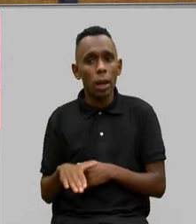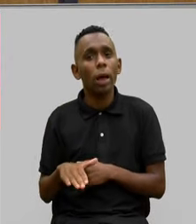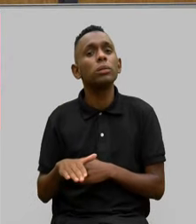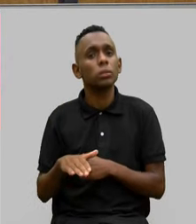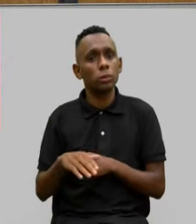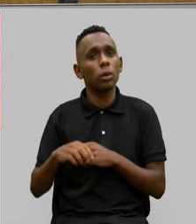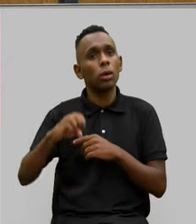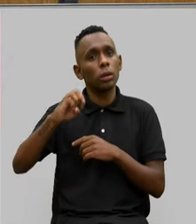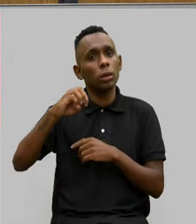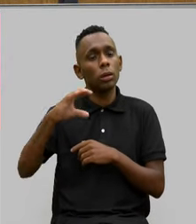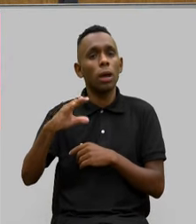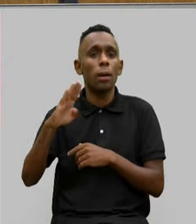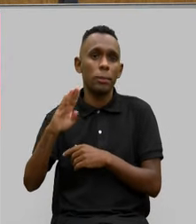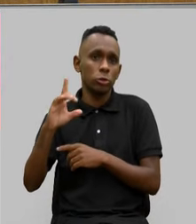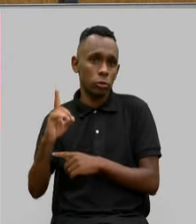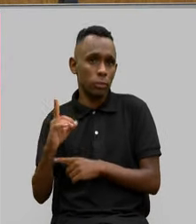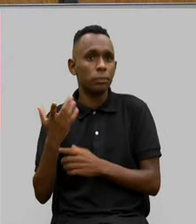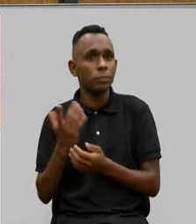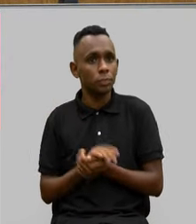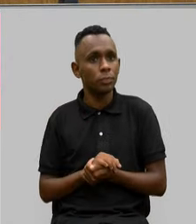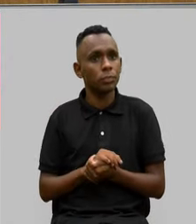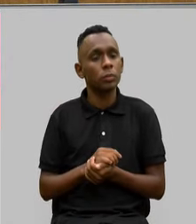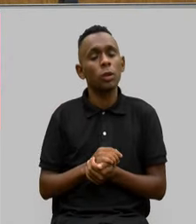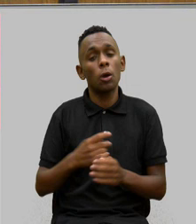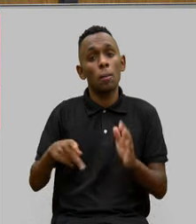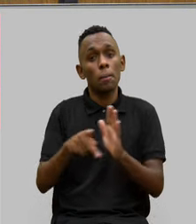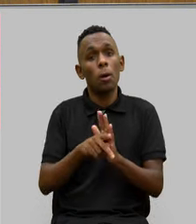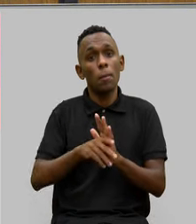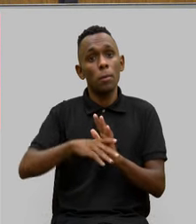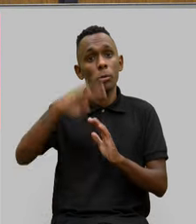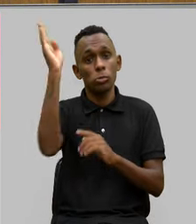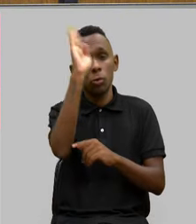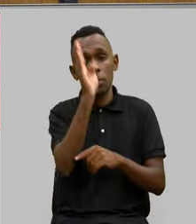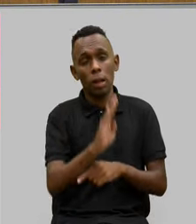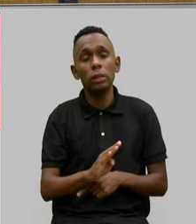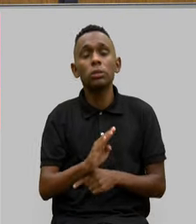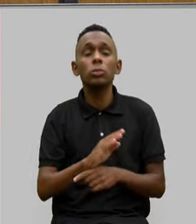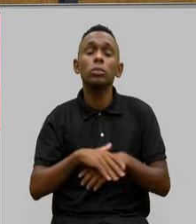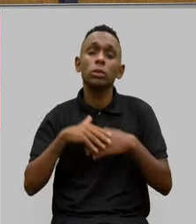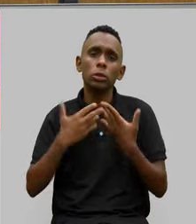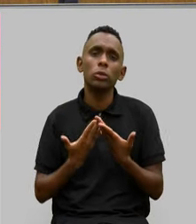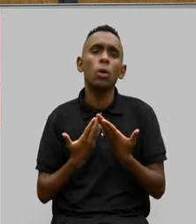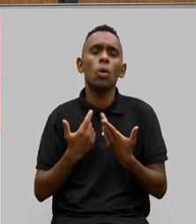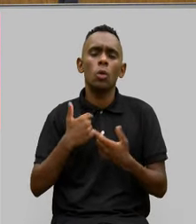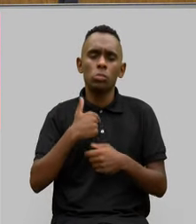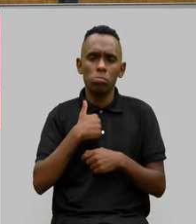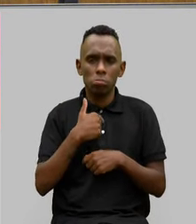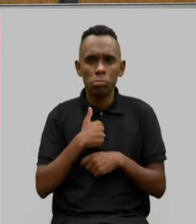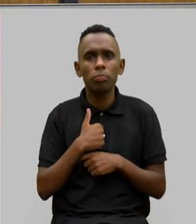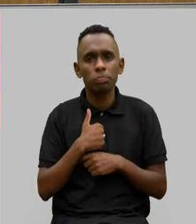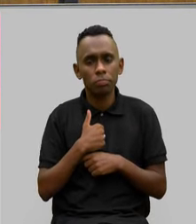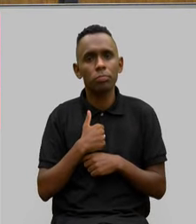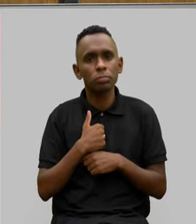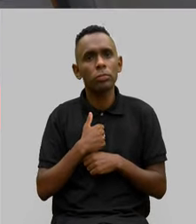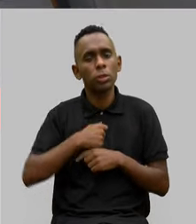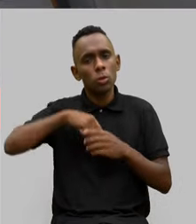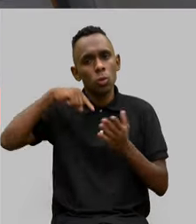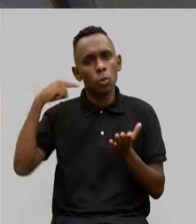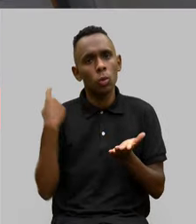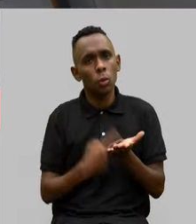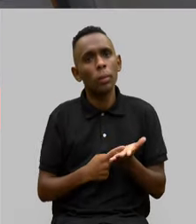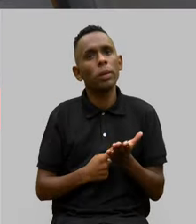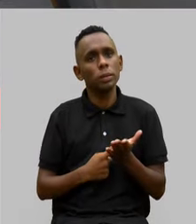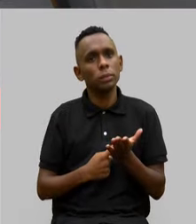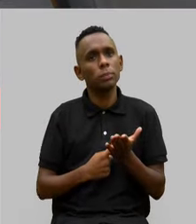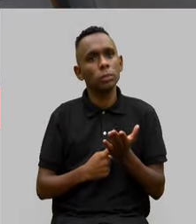cannab que o Brasil já teve e eu faço questão e esse compromisso de